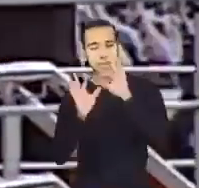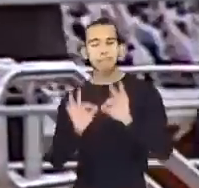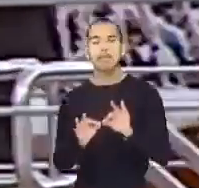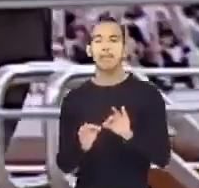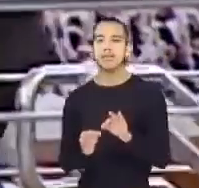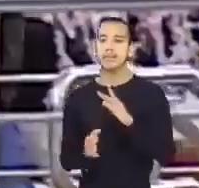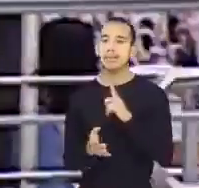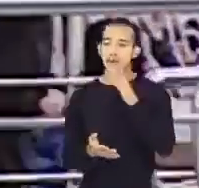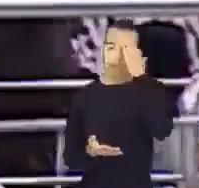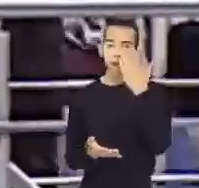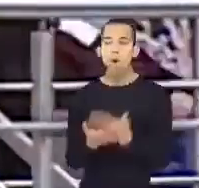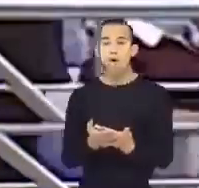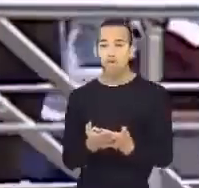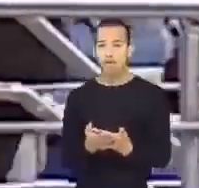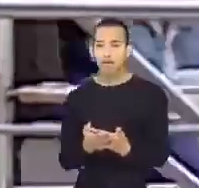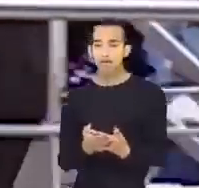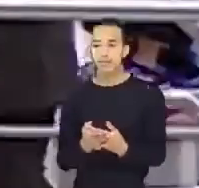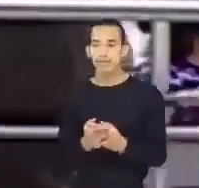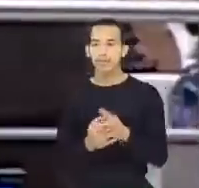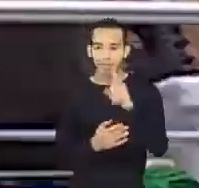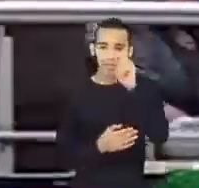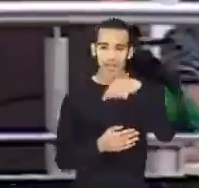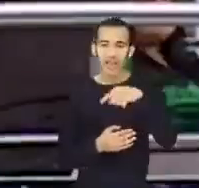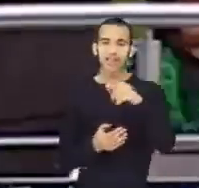verdadeiramente confiável chama-se